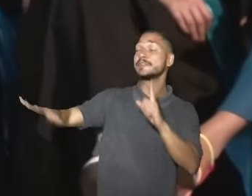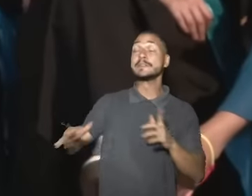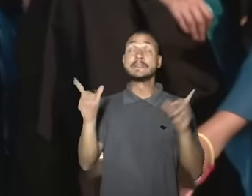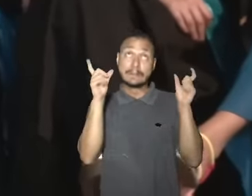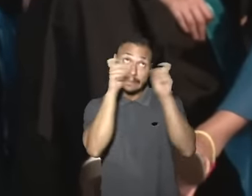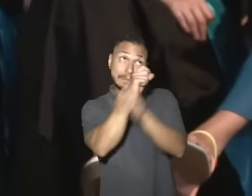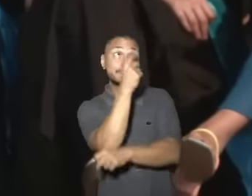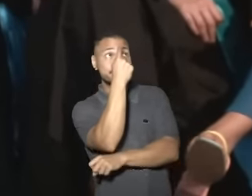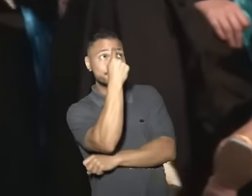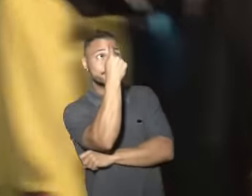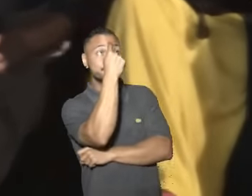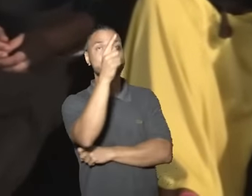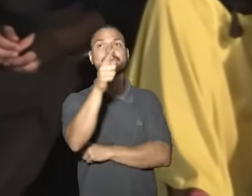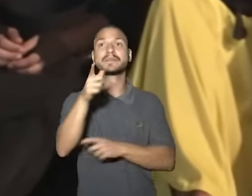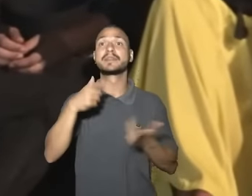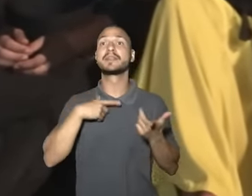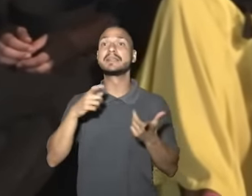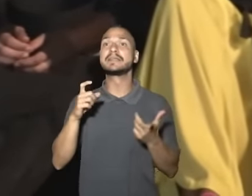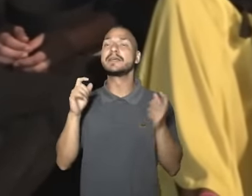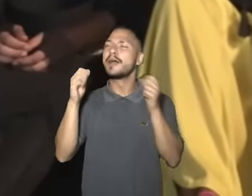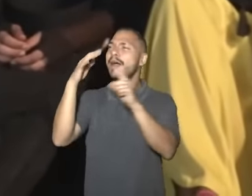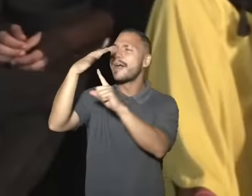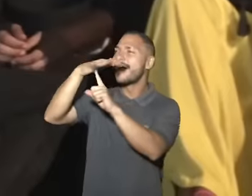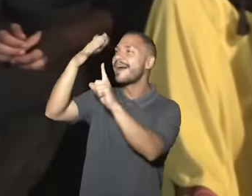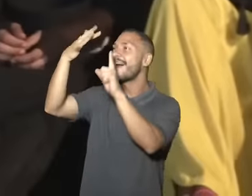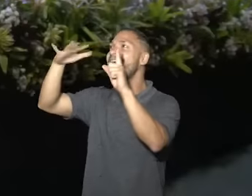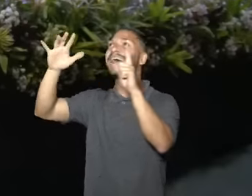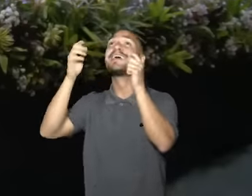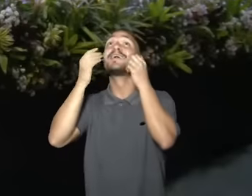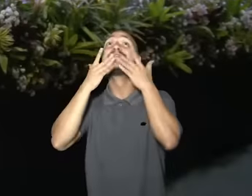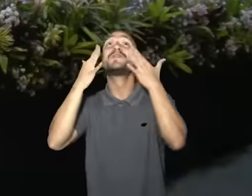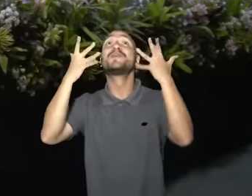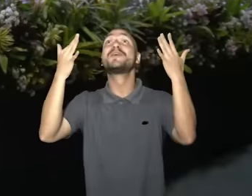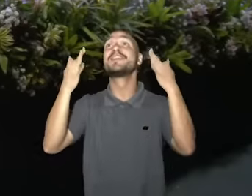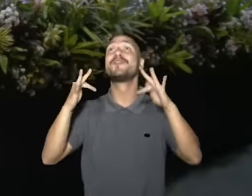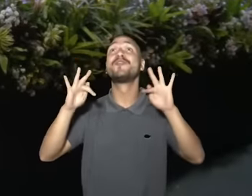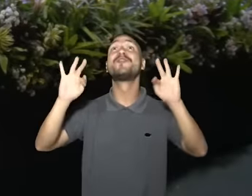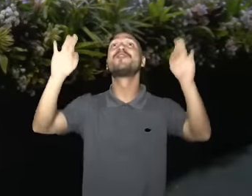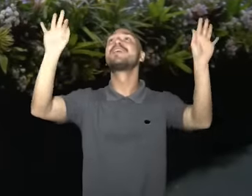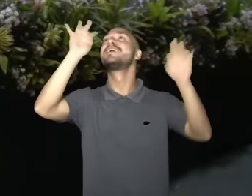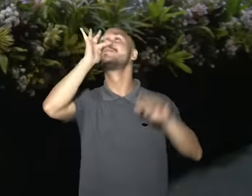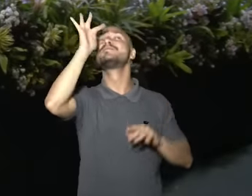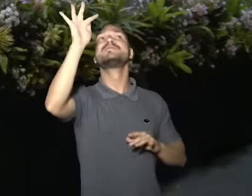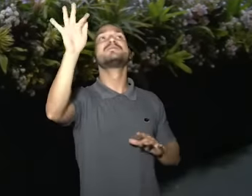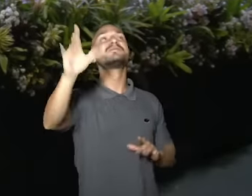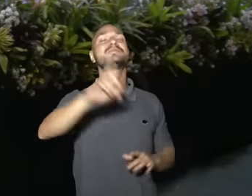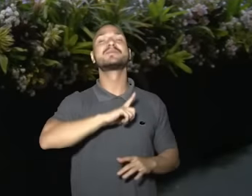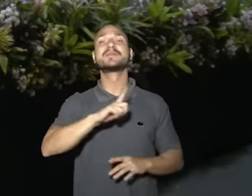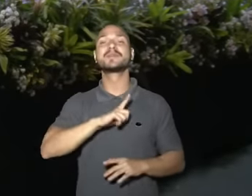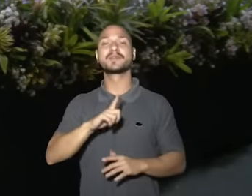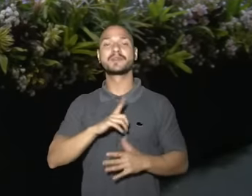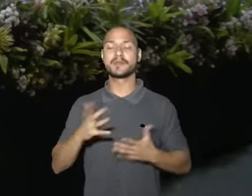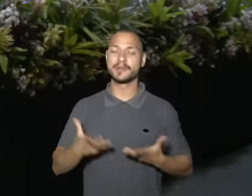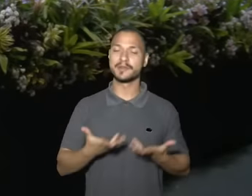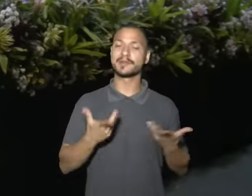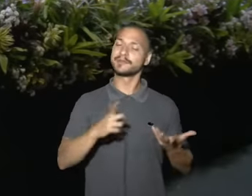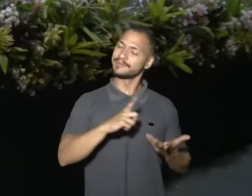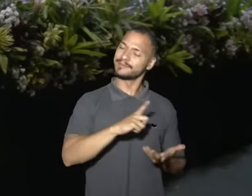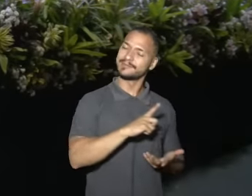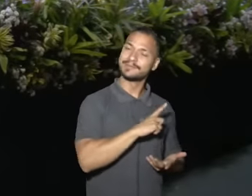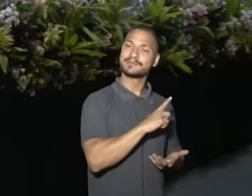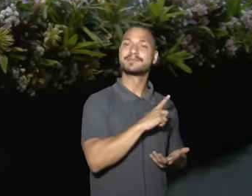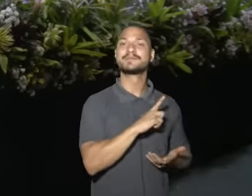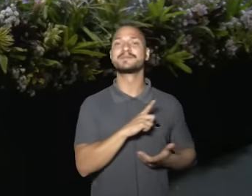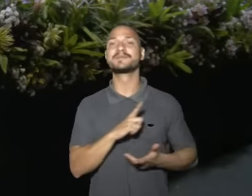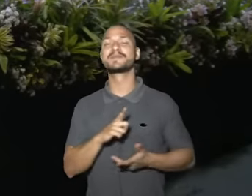conhecer, primavera poder mostrar, no estio me